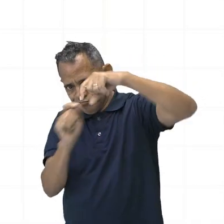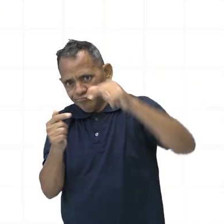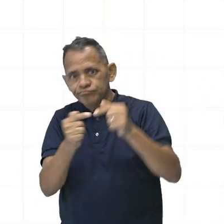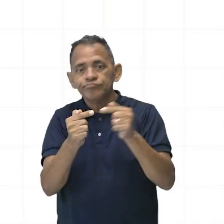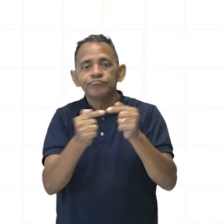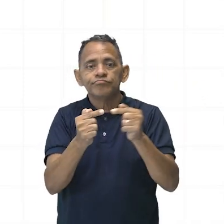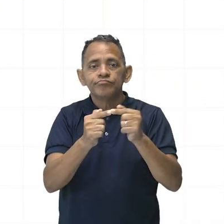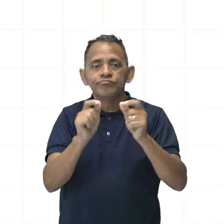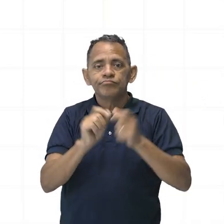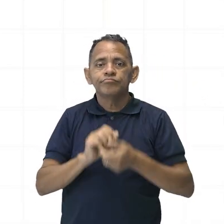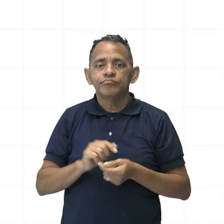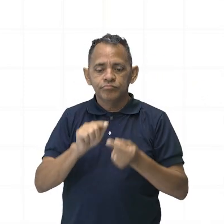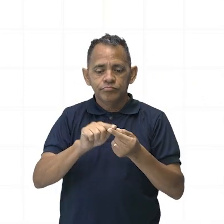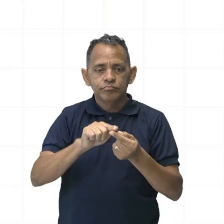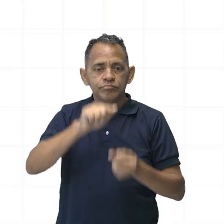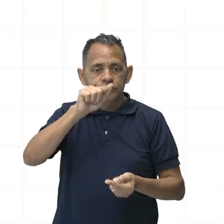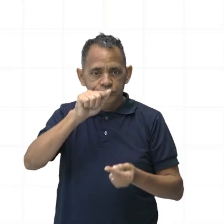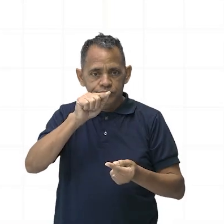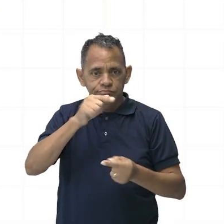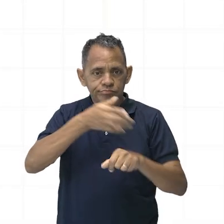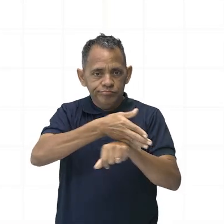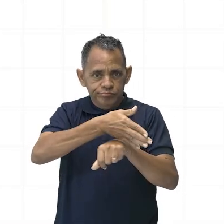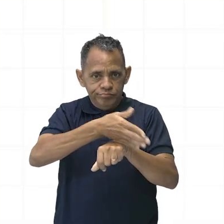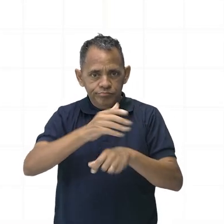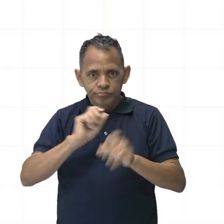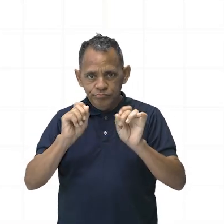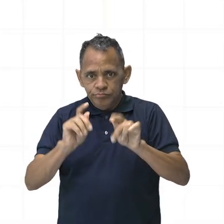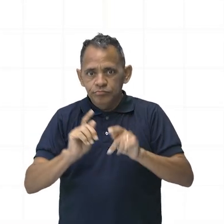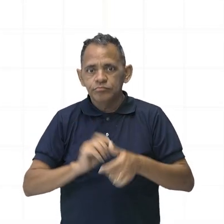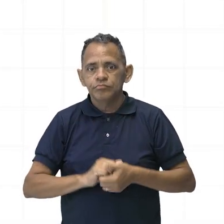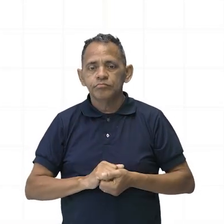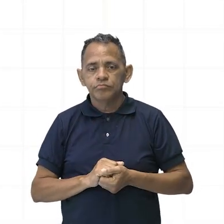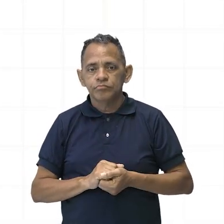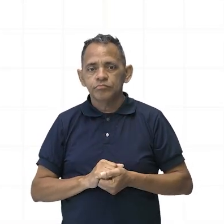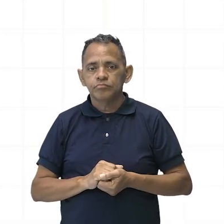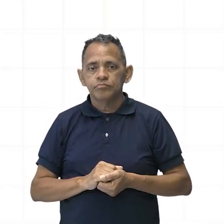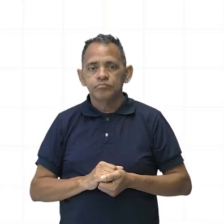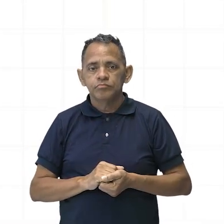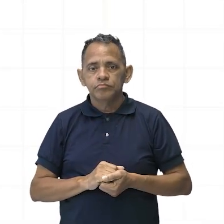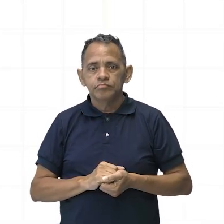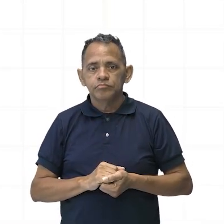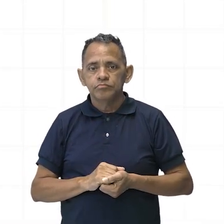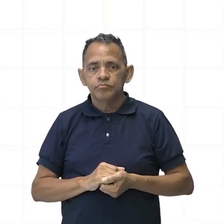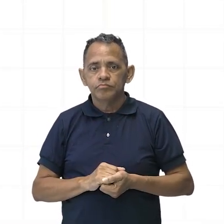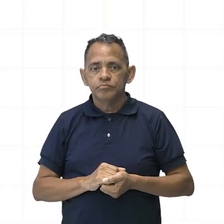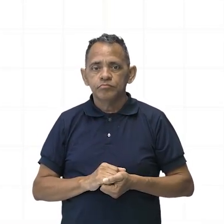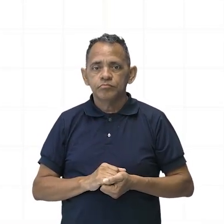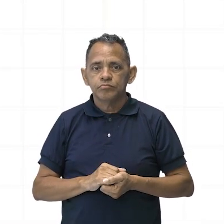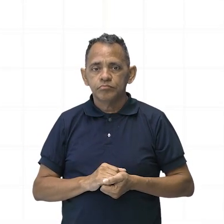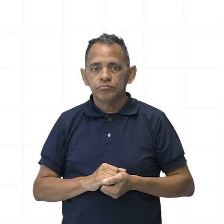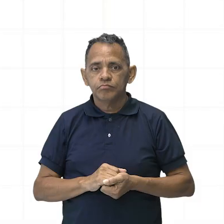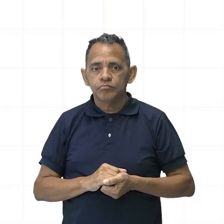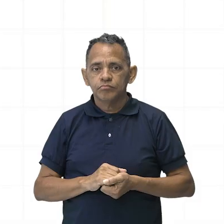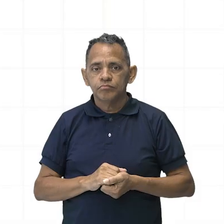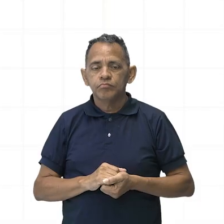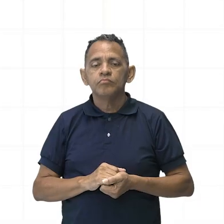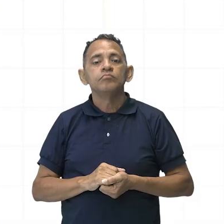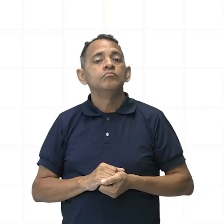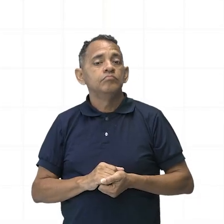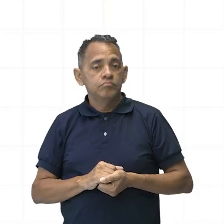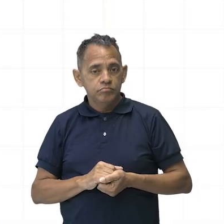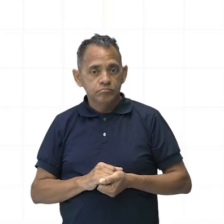o tamanho das frequências. Então, de acordo com o tamanho das frequências, eu vou determinar